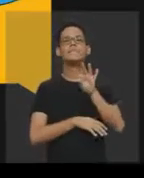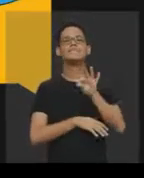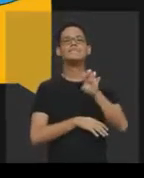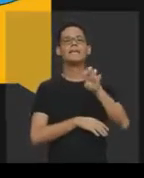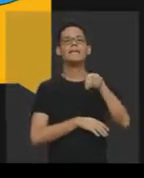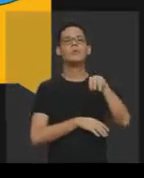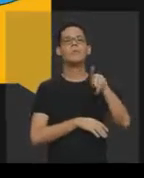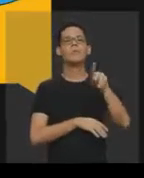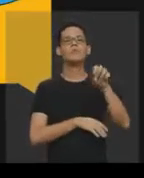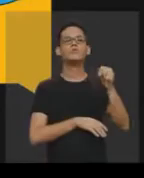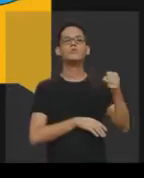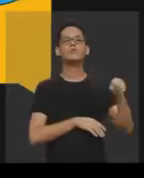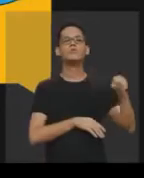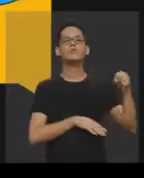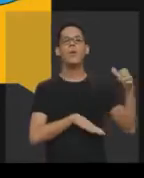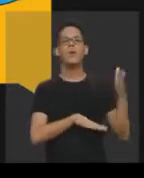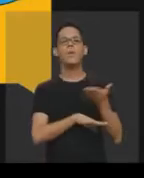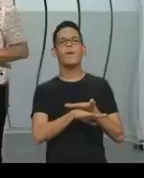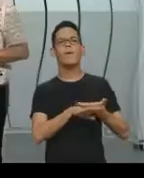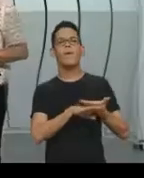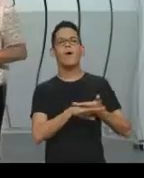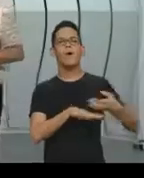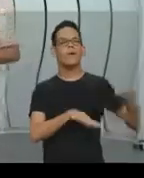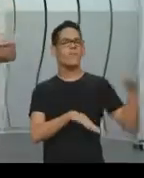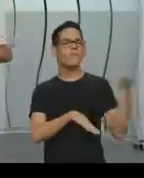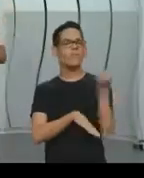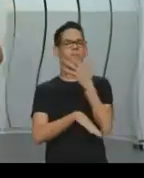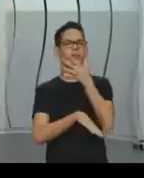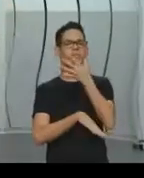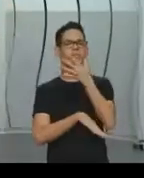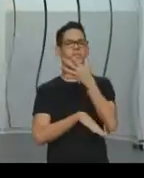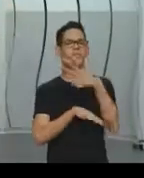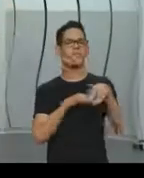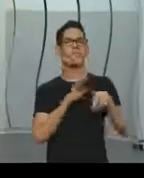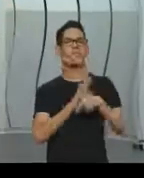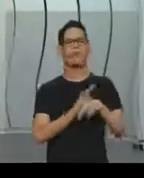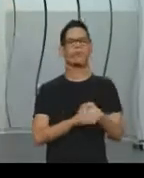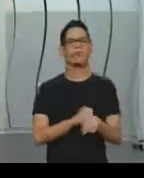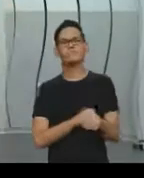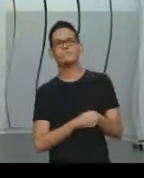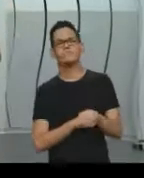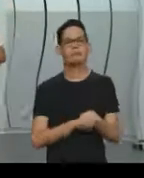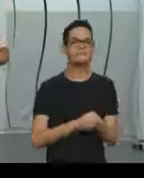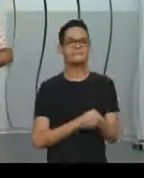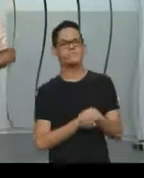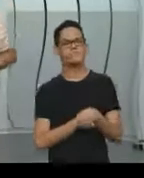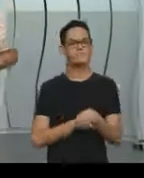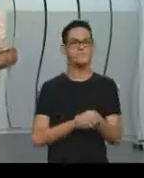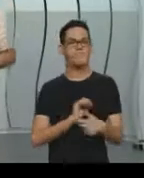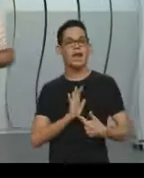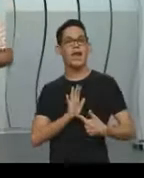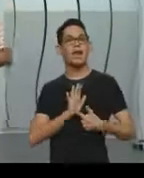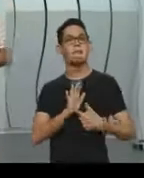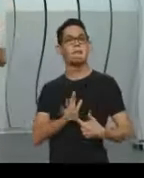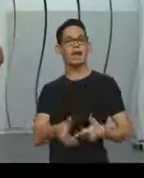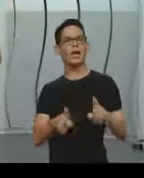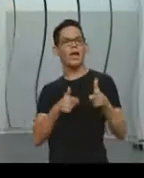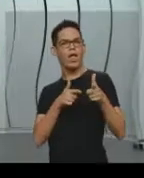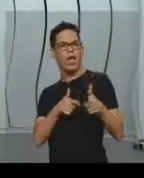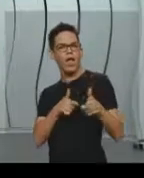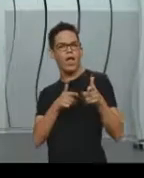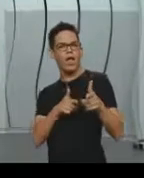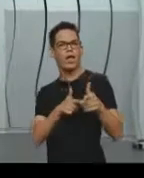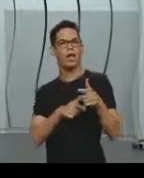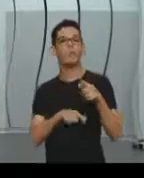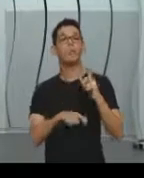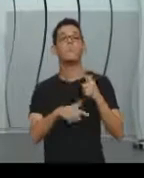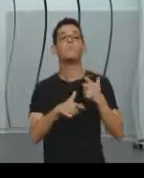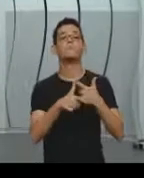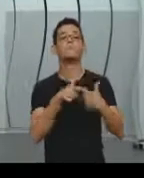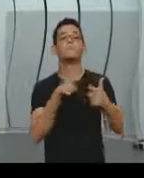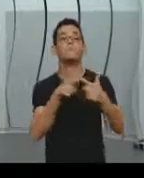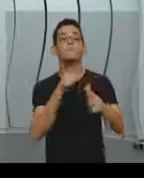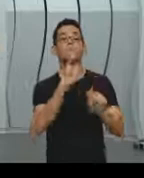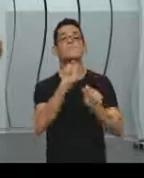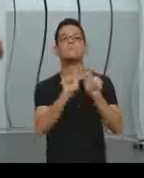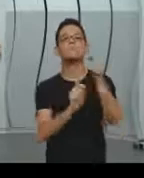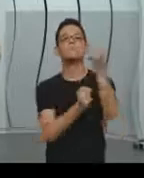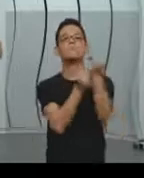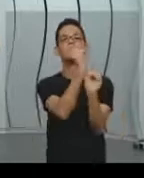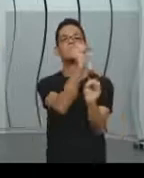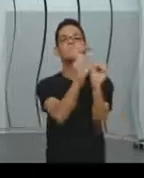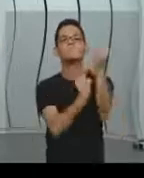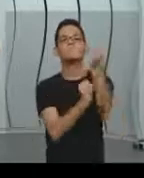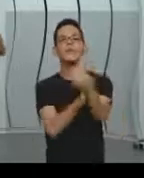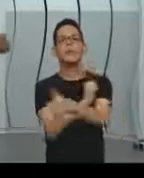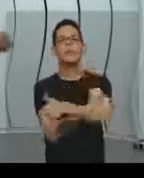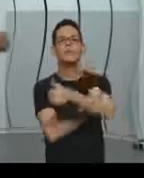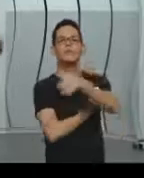Chaplin. Esse filme, ele retrata, ele faz uma paródia sobre os problemas da